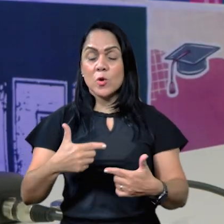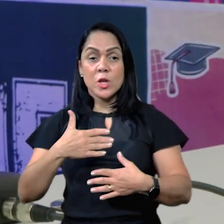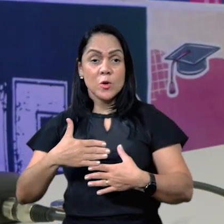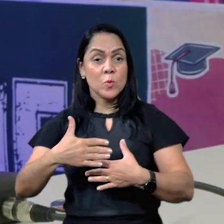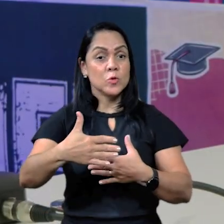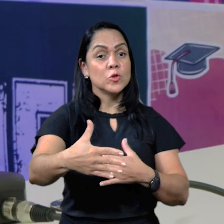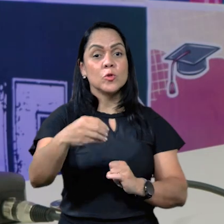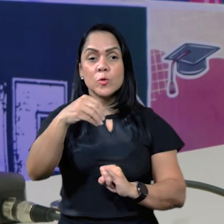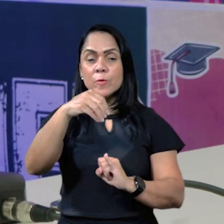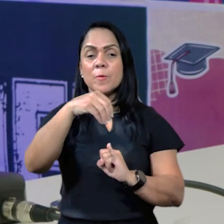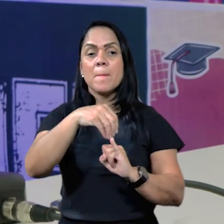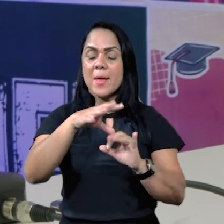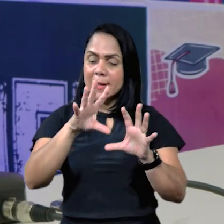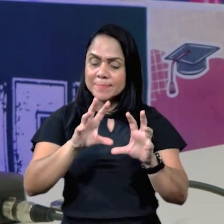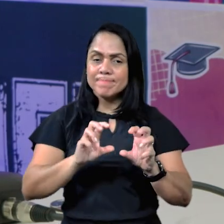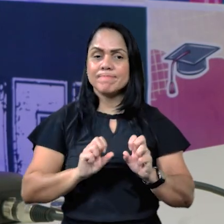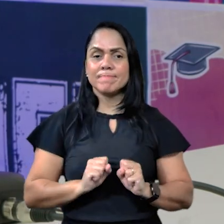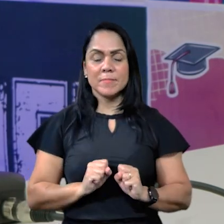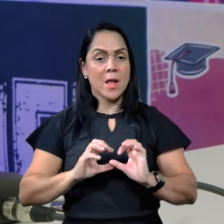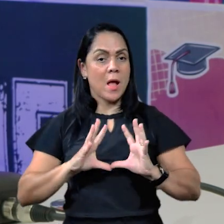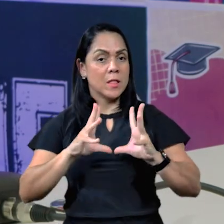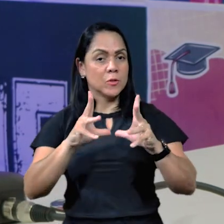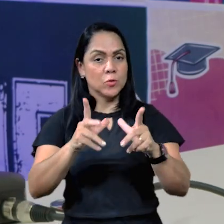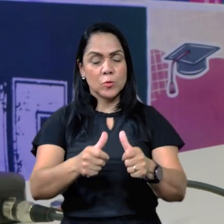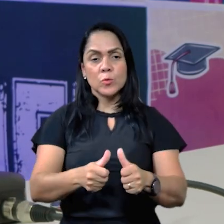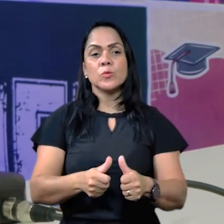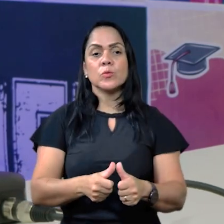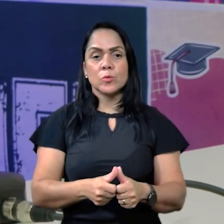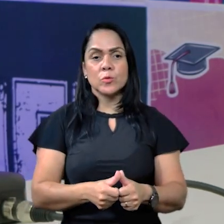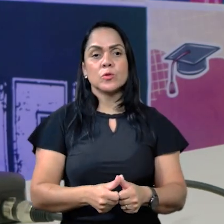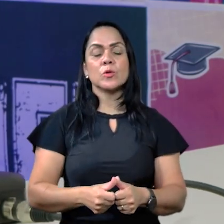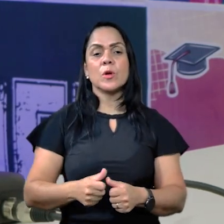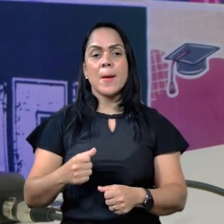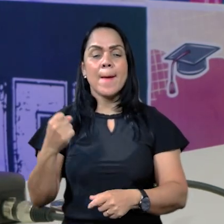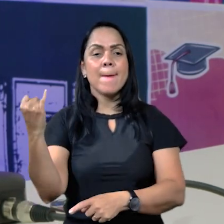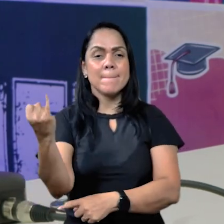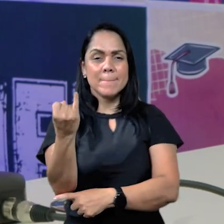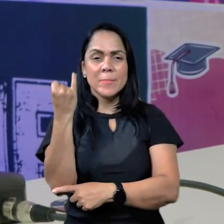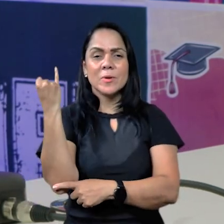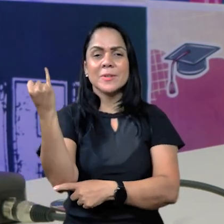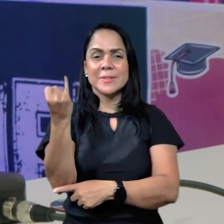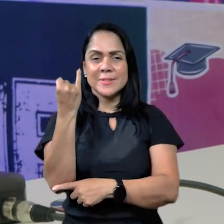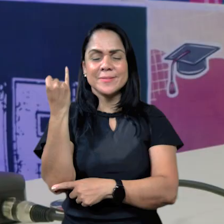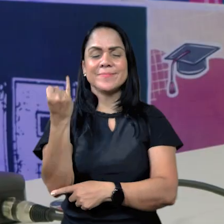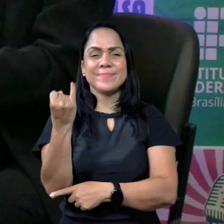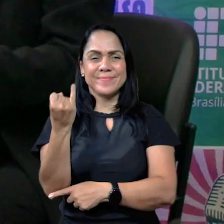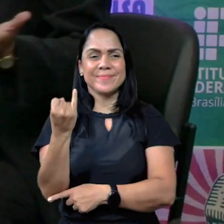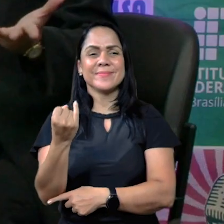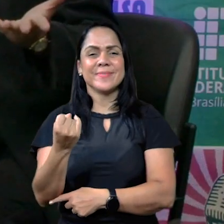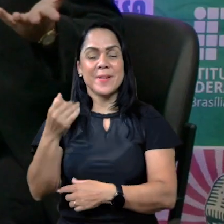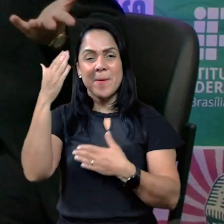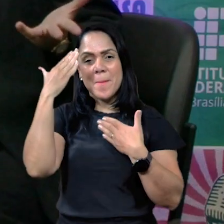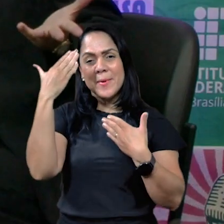IFB acolhendo, né, a todos, todas e todes, que isso é muito importante. E é isso. E Obrigada.